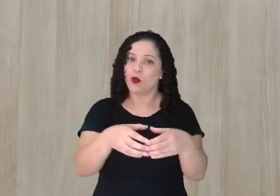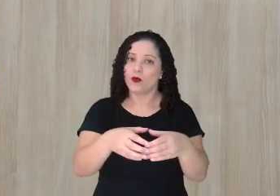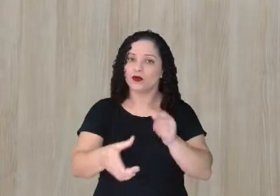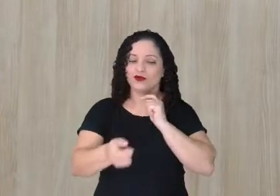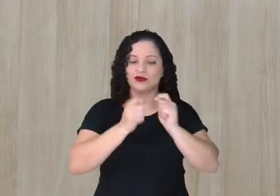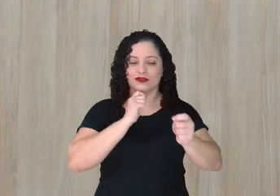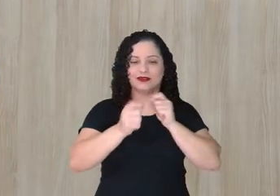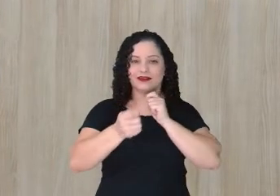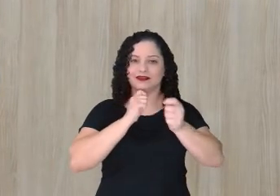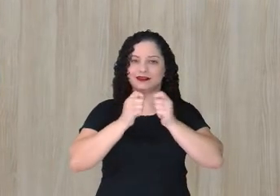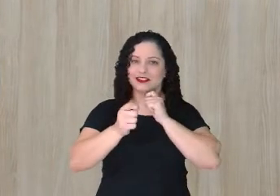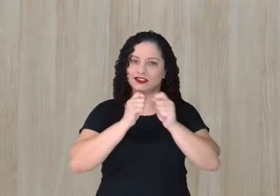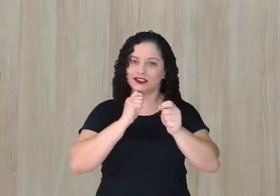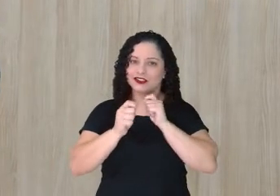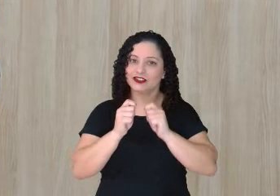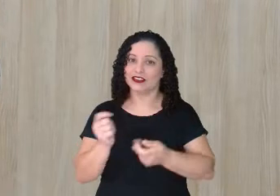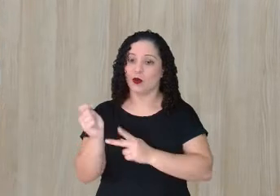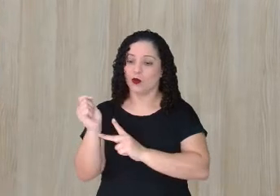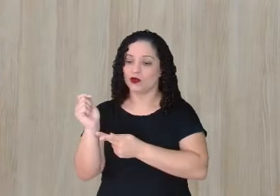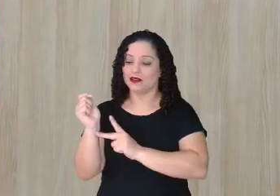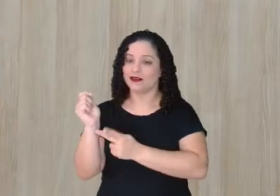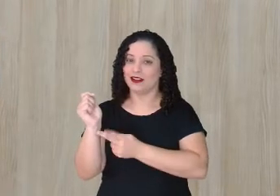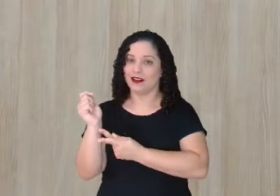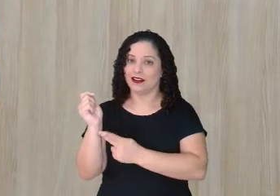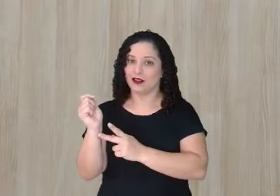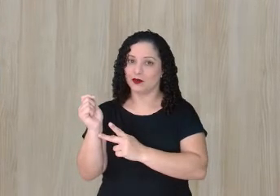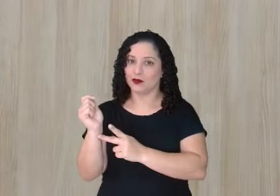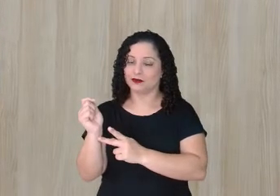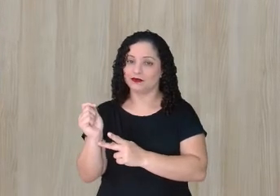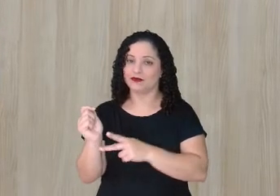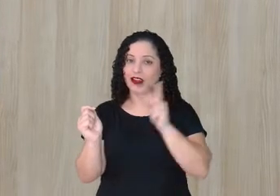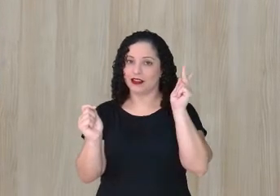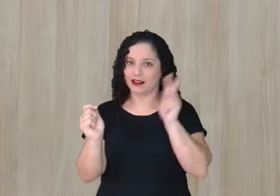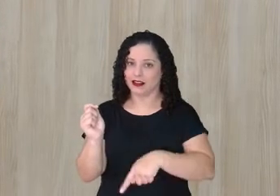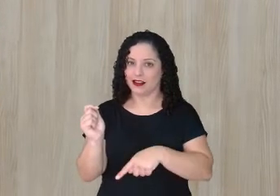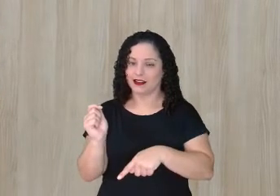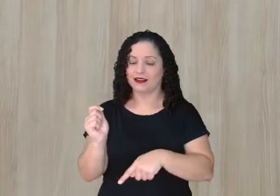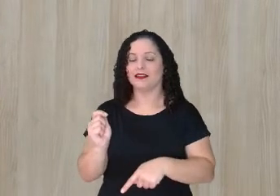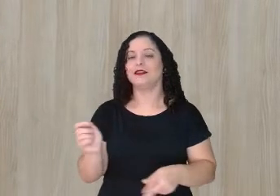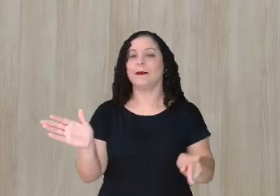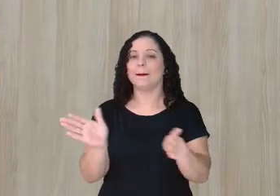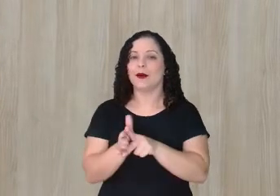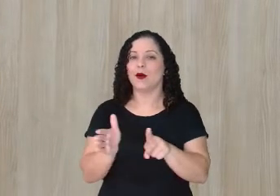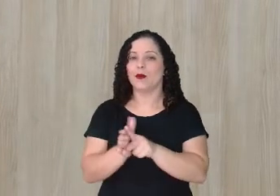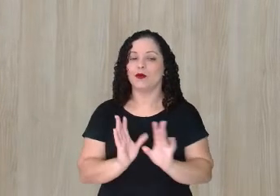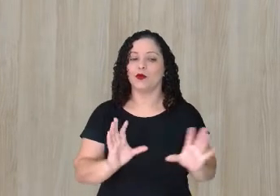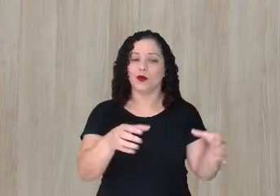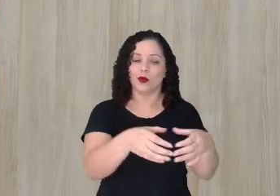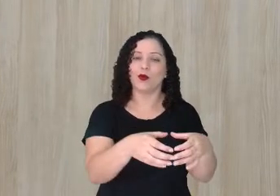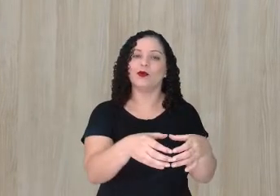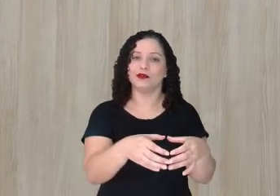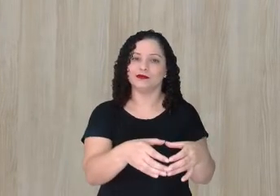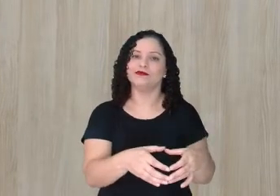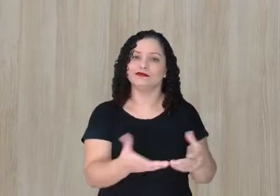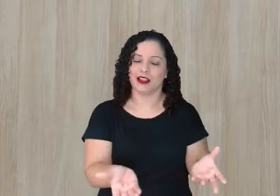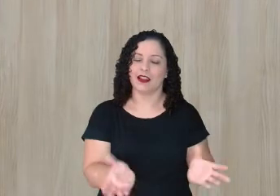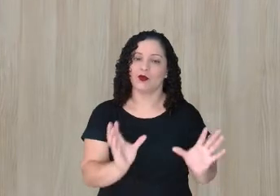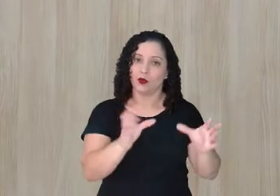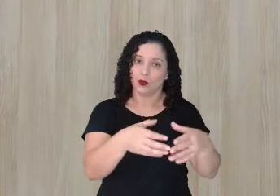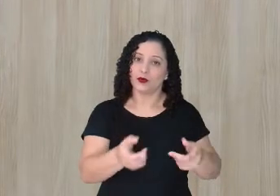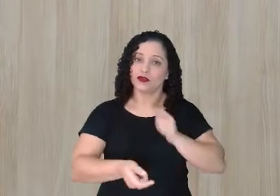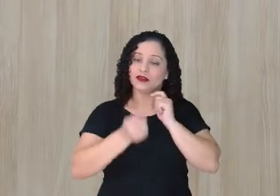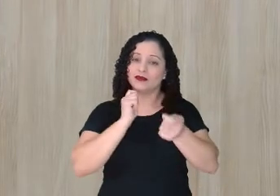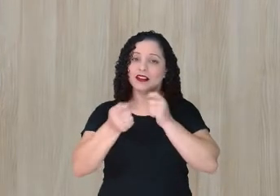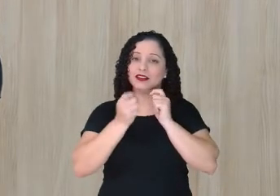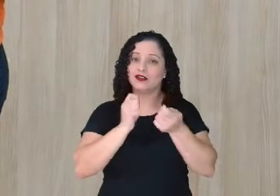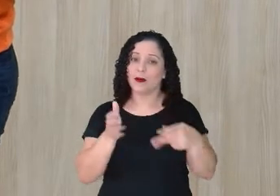Então, segundo o sindicato da categoria, é o sindicato de quem? Dos jornalistas. Então, vocês percebem que a